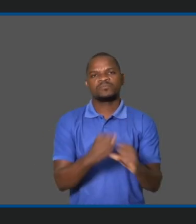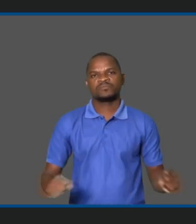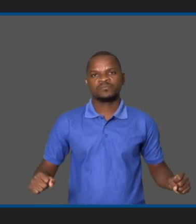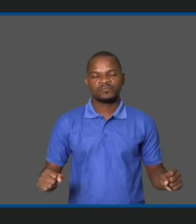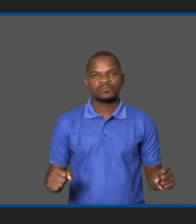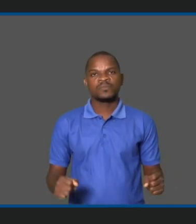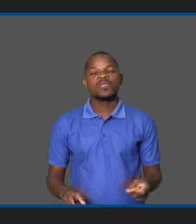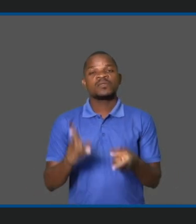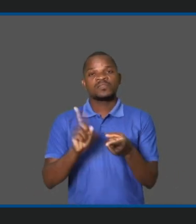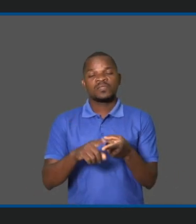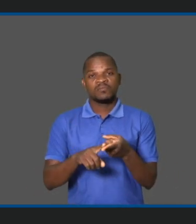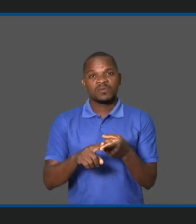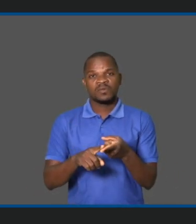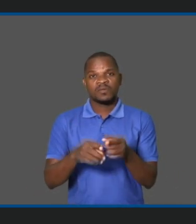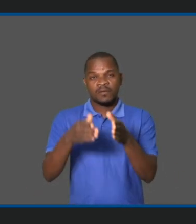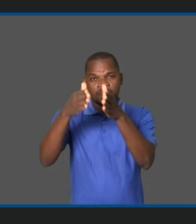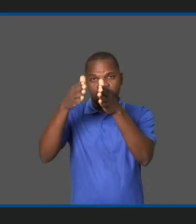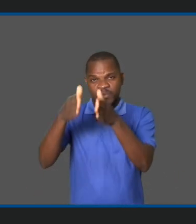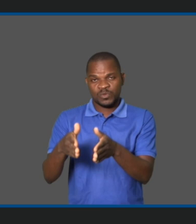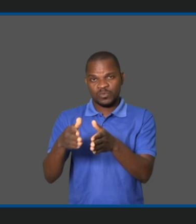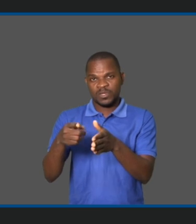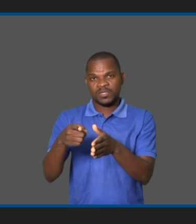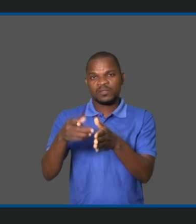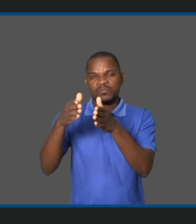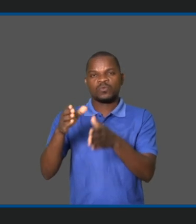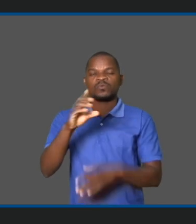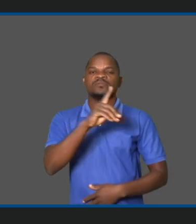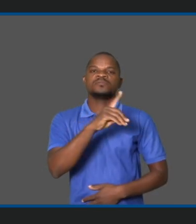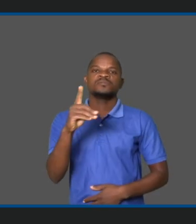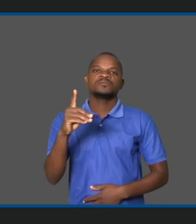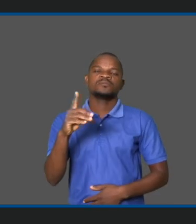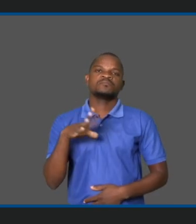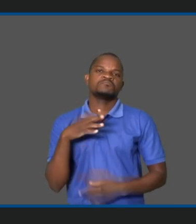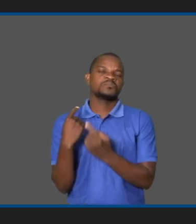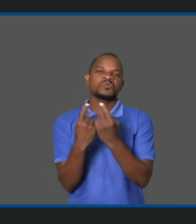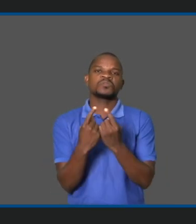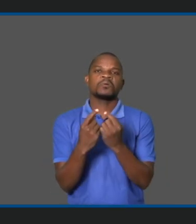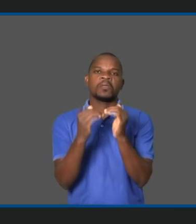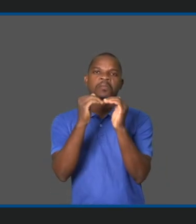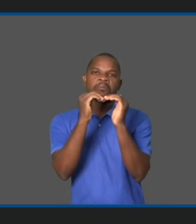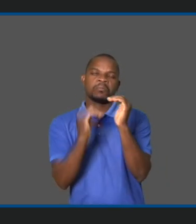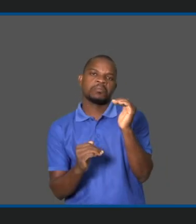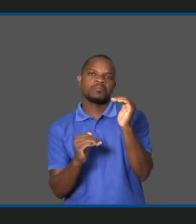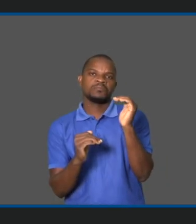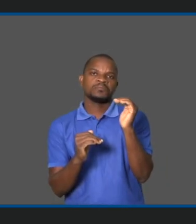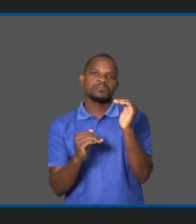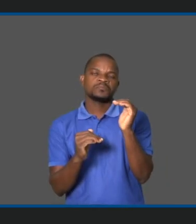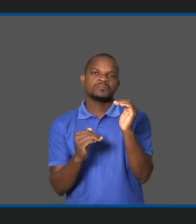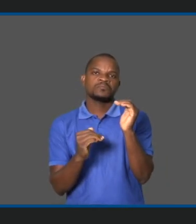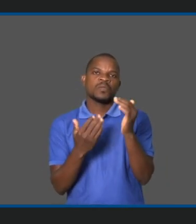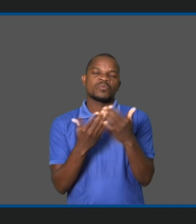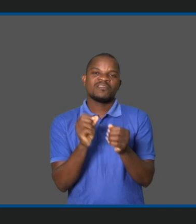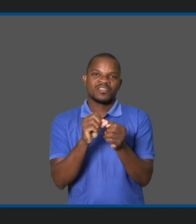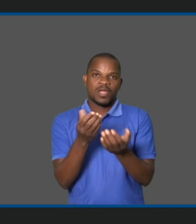desproporcional de países, aqui, posso assim dizer, entre os dois. Um com a qualidade de agente